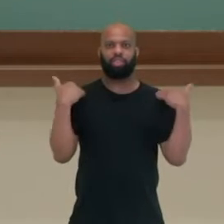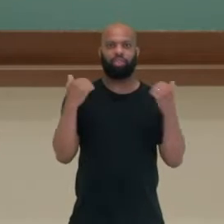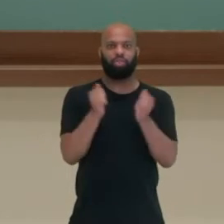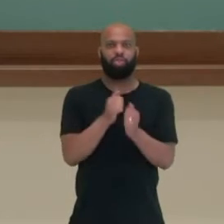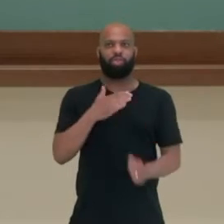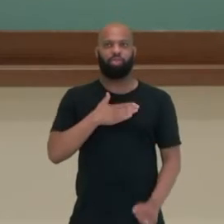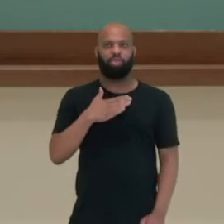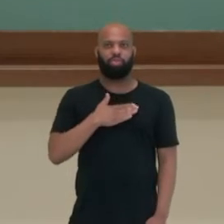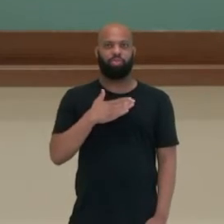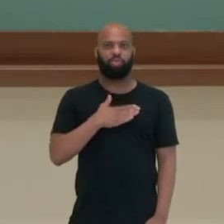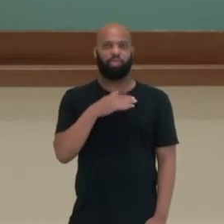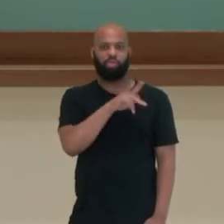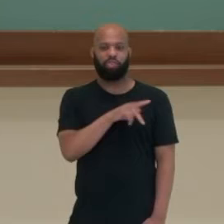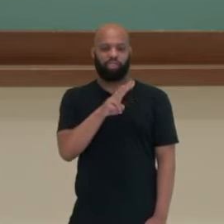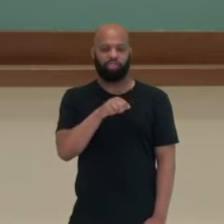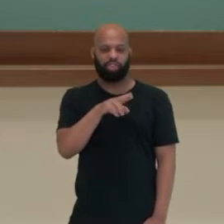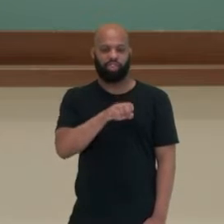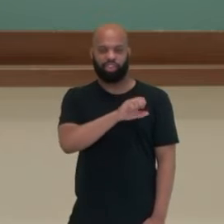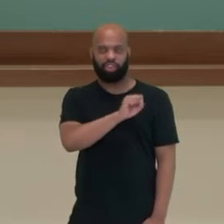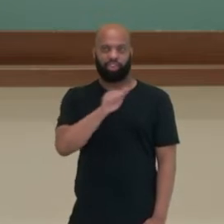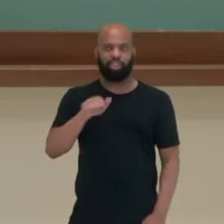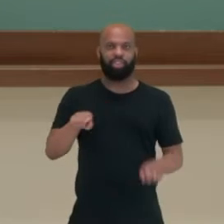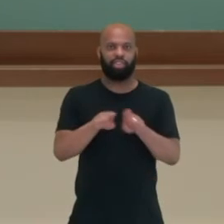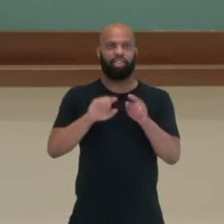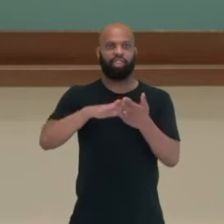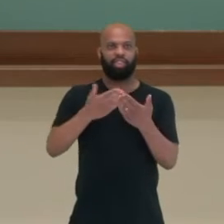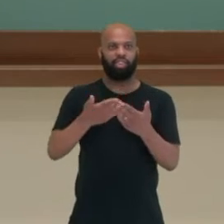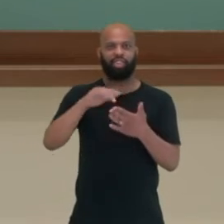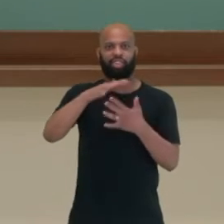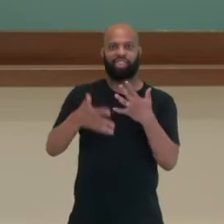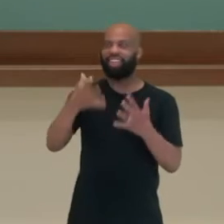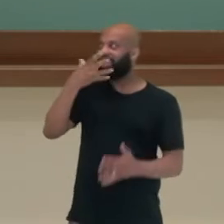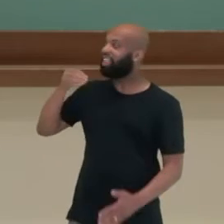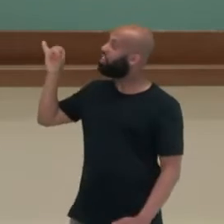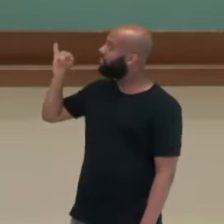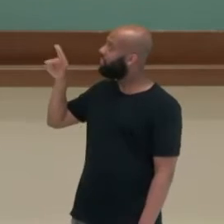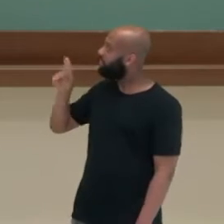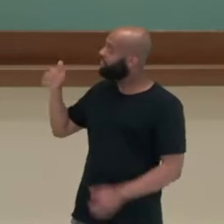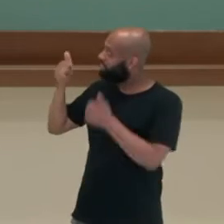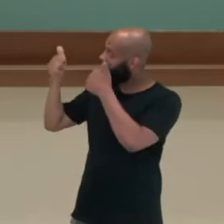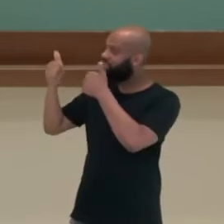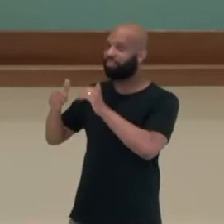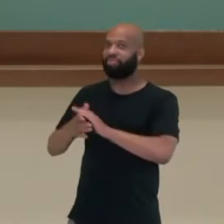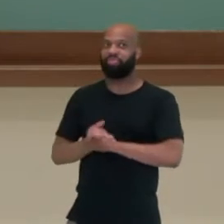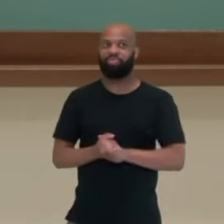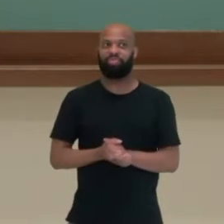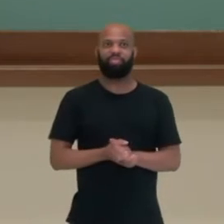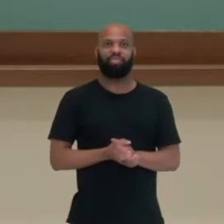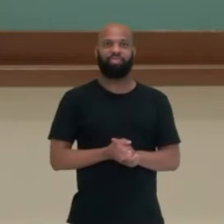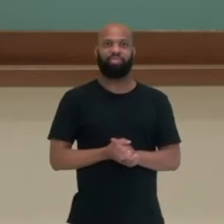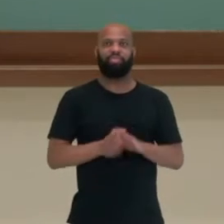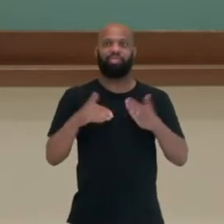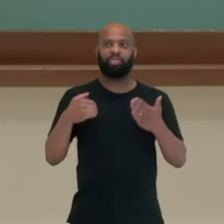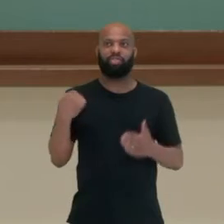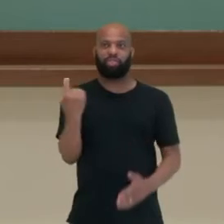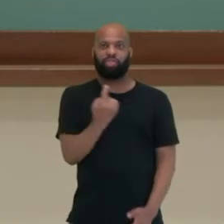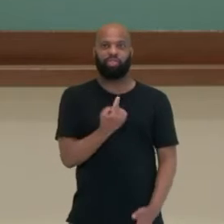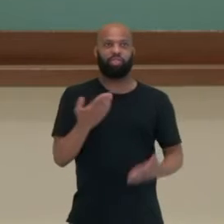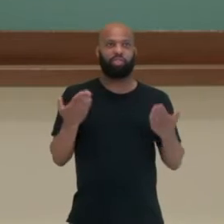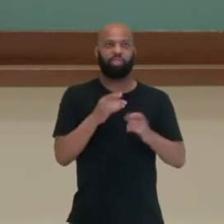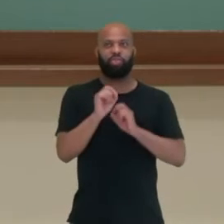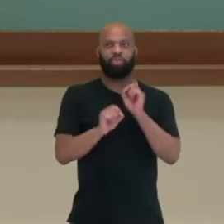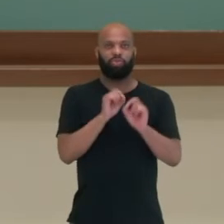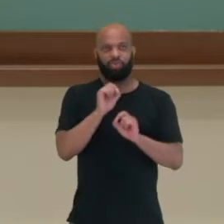comigo, professora Vanessa, e com o nosso intérprete Natan. Oi, Natan, tudo bem? E a gente está aqui para